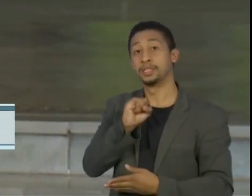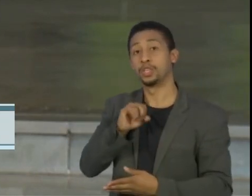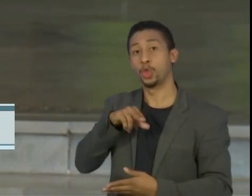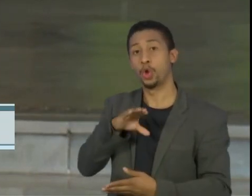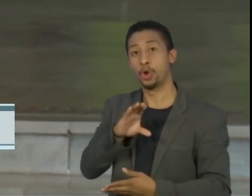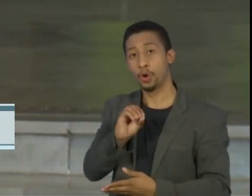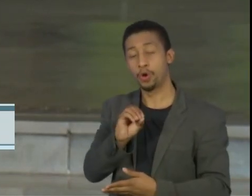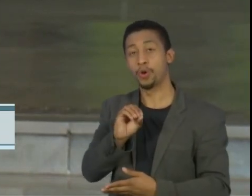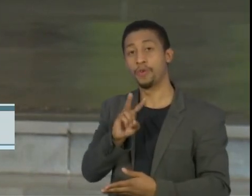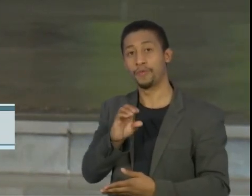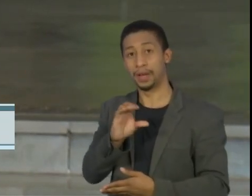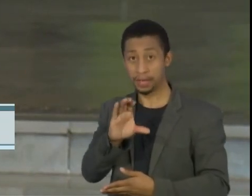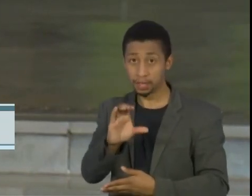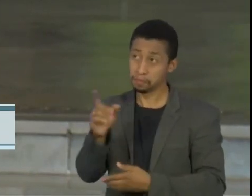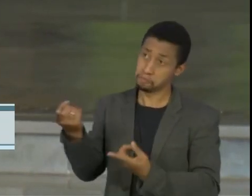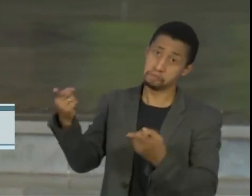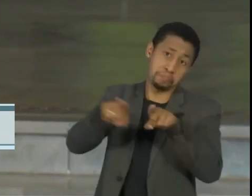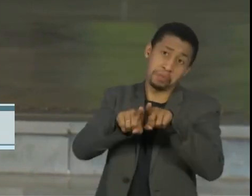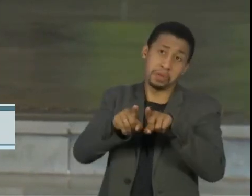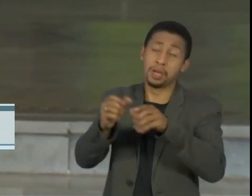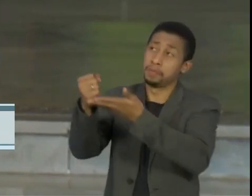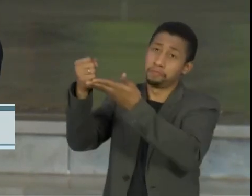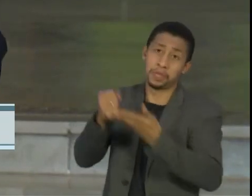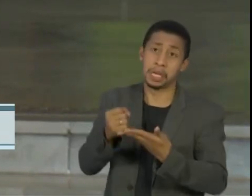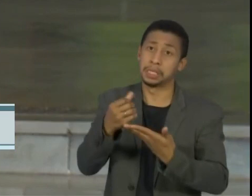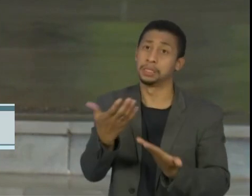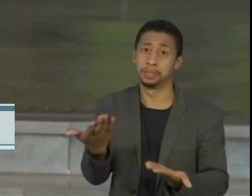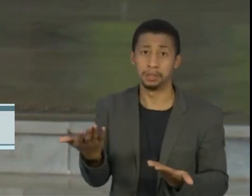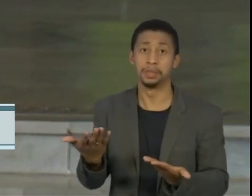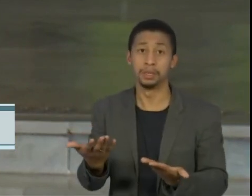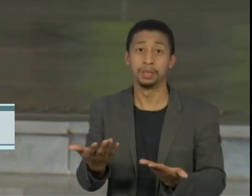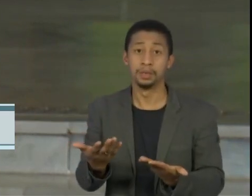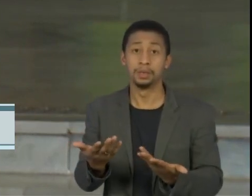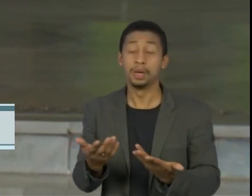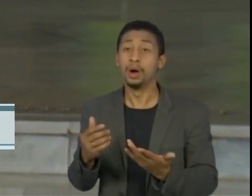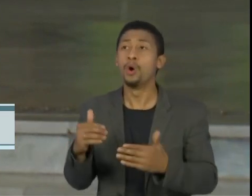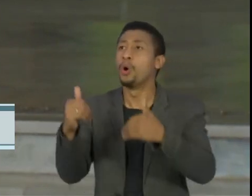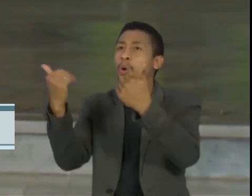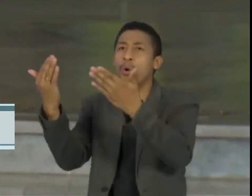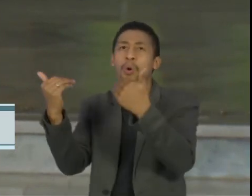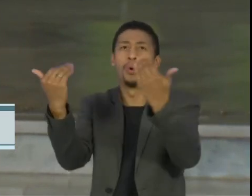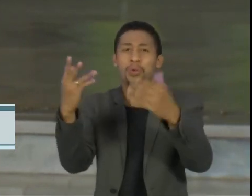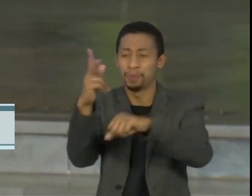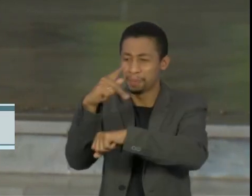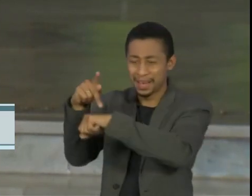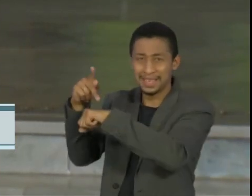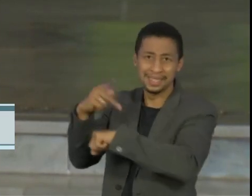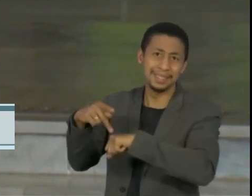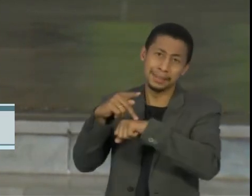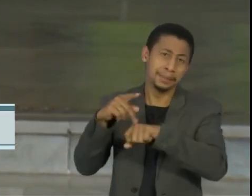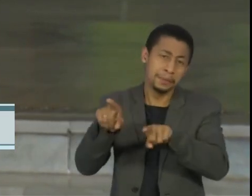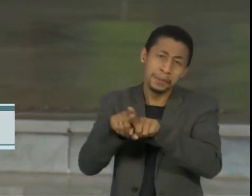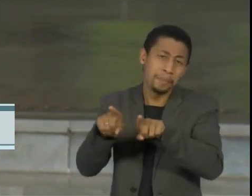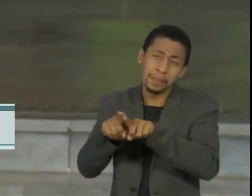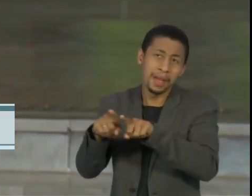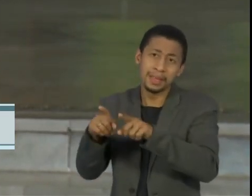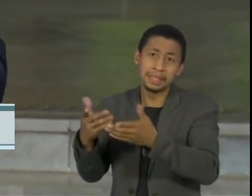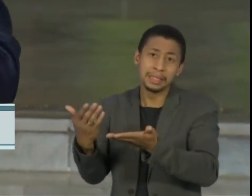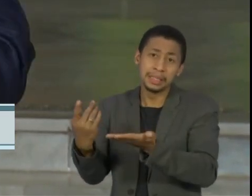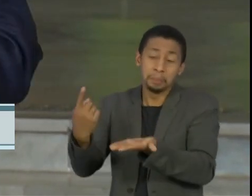né, para o Programa Nacional de Imunização e, eventualmente, para outros países, se houver acordo aí com a nossa